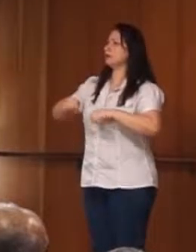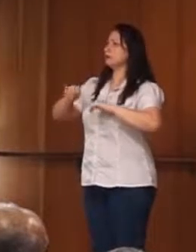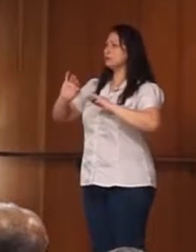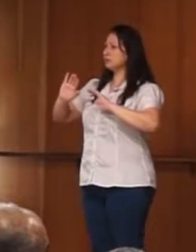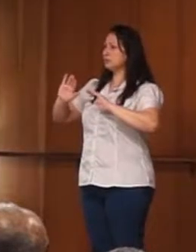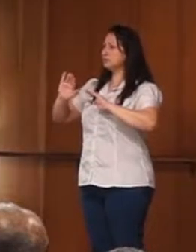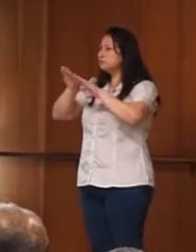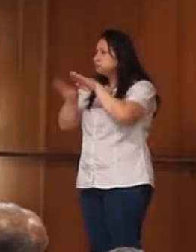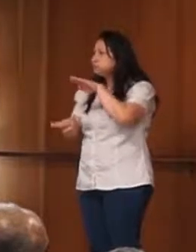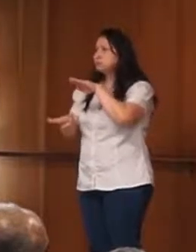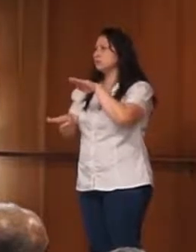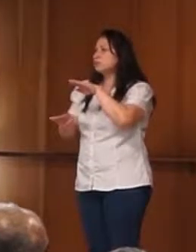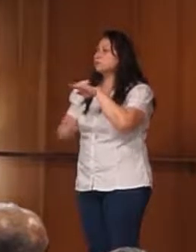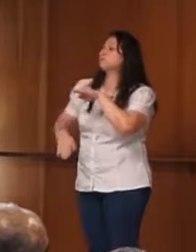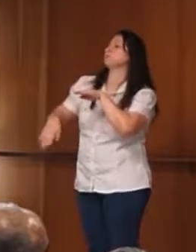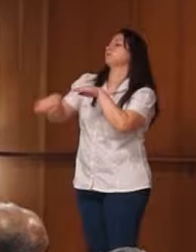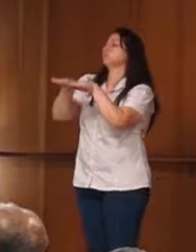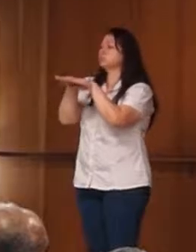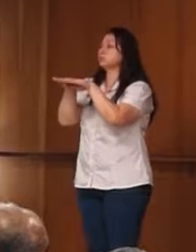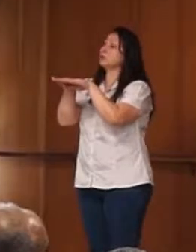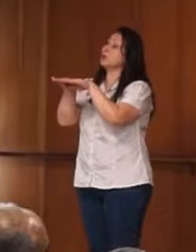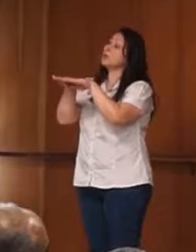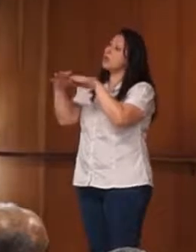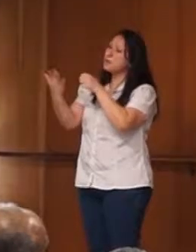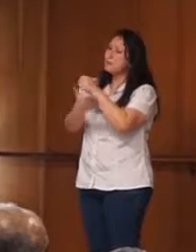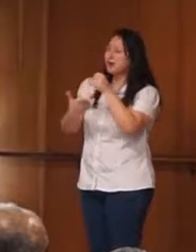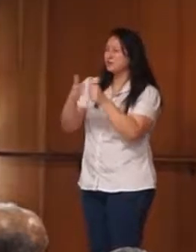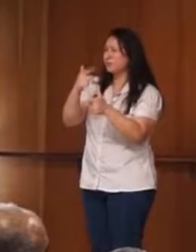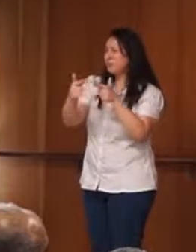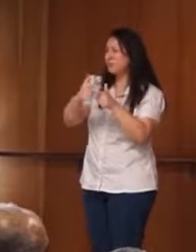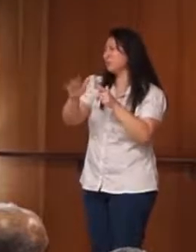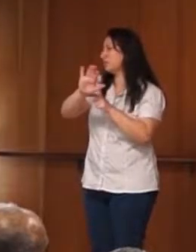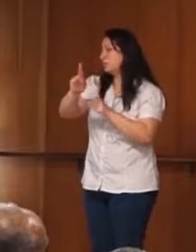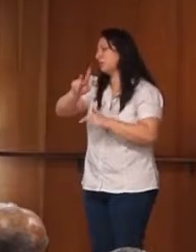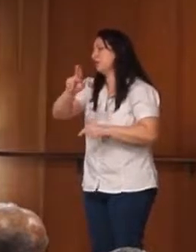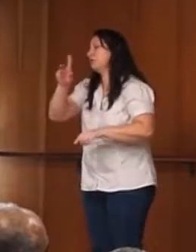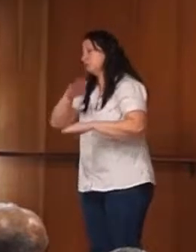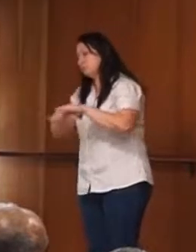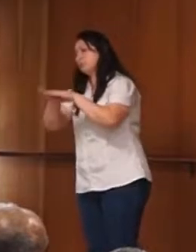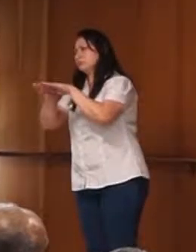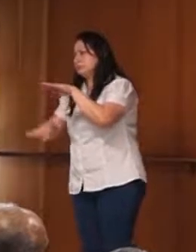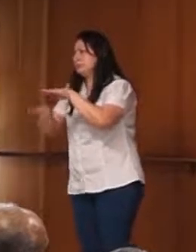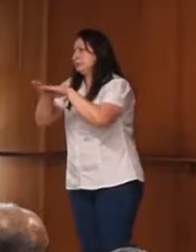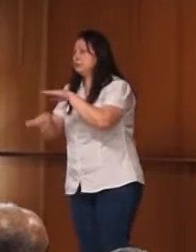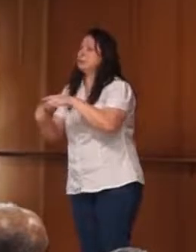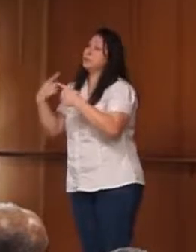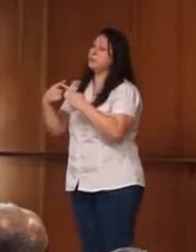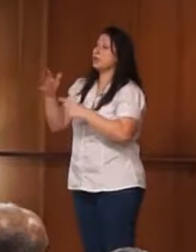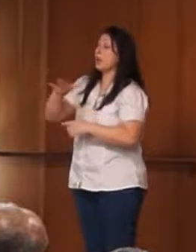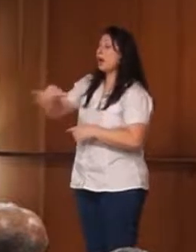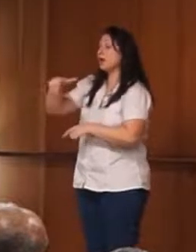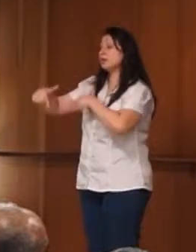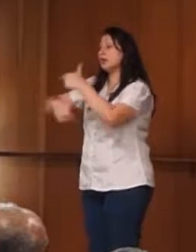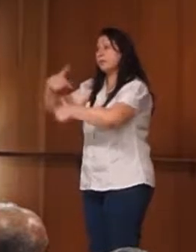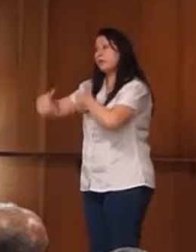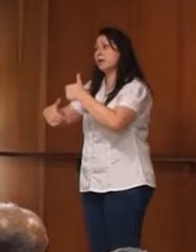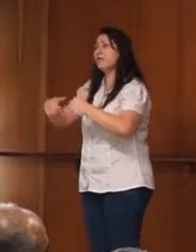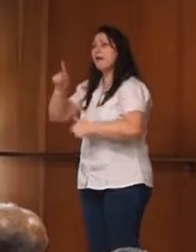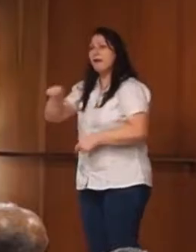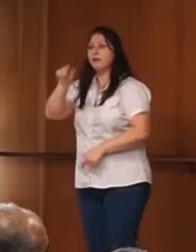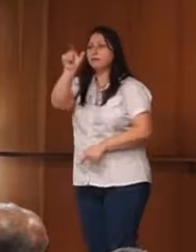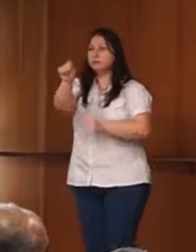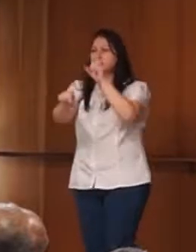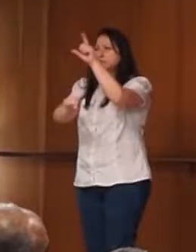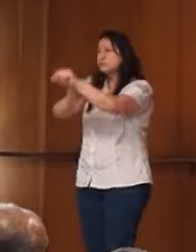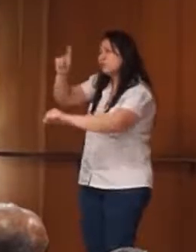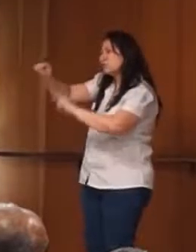desigualar, né, a partir de uma base comum, né, porque o mercado desiguala por definição. Principalmente, né, eu